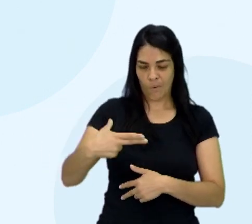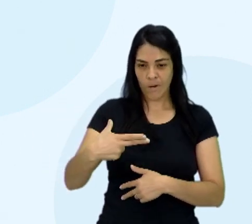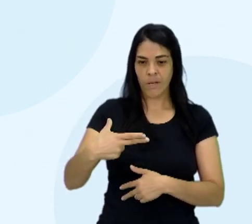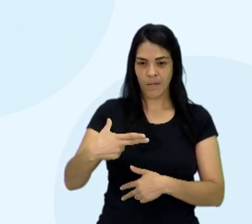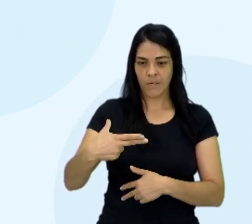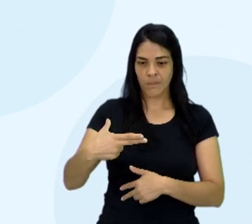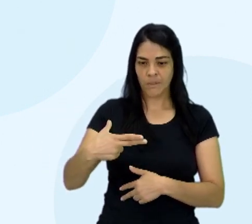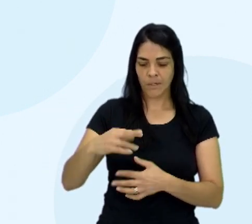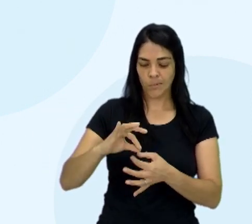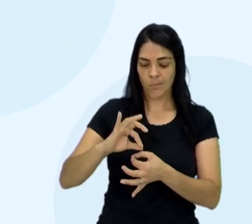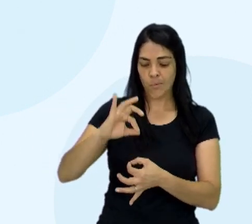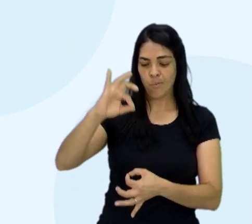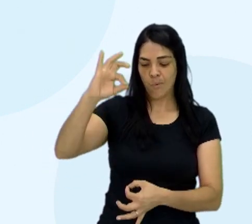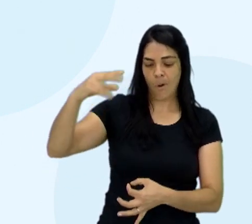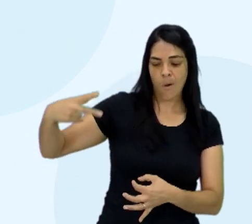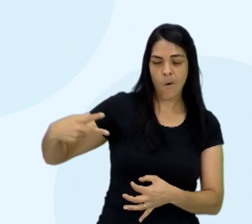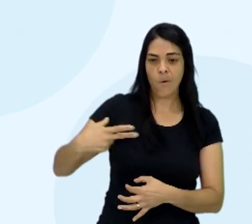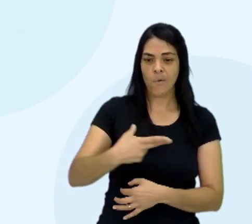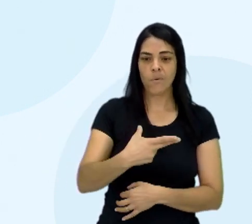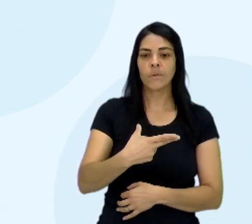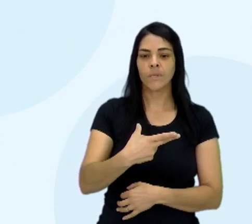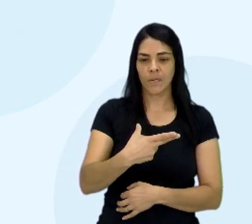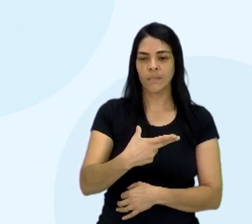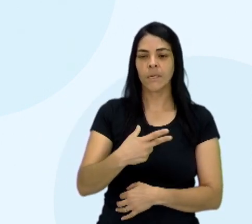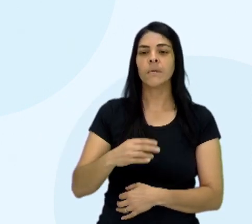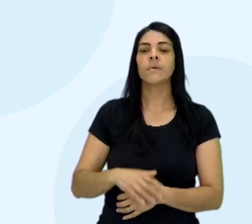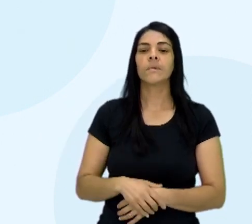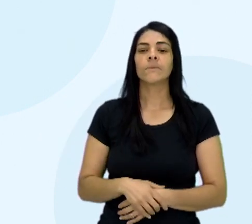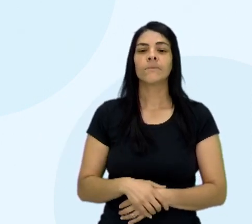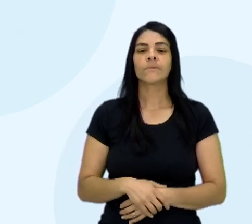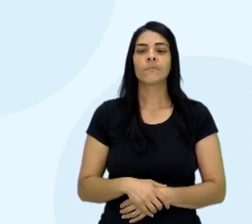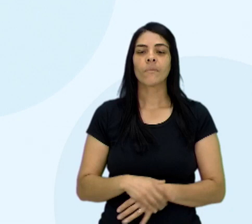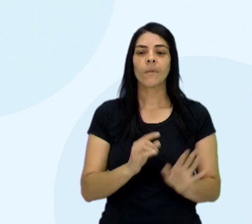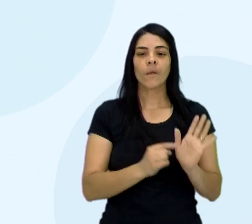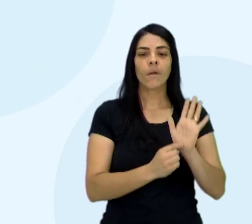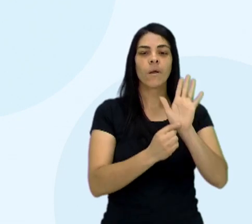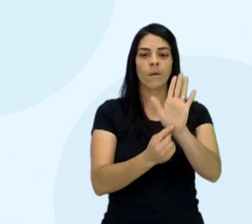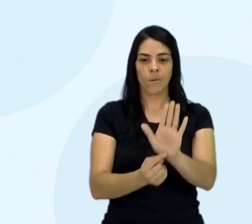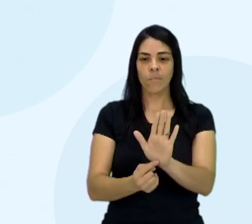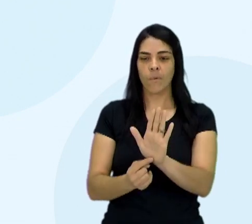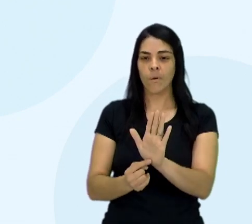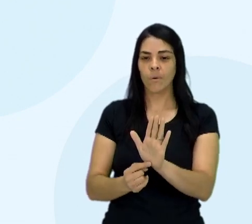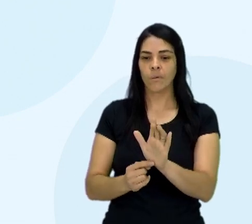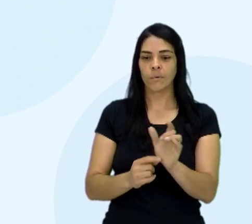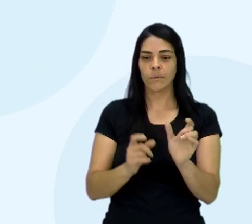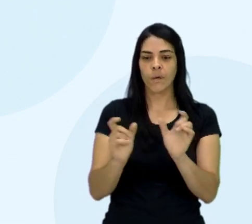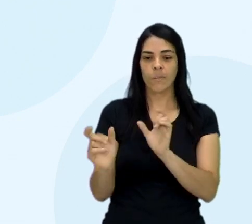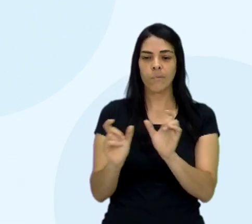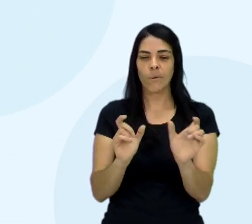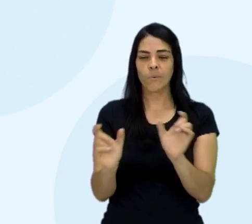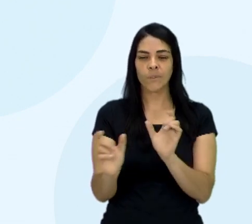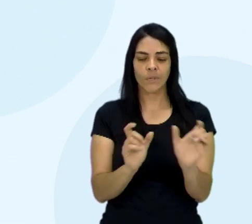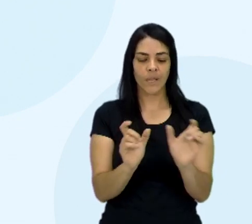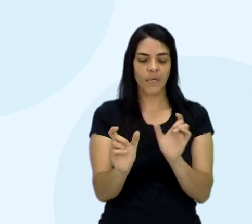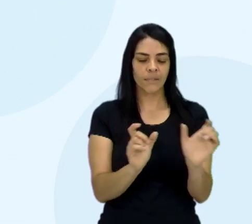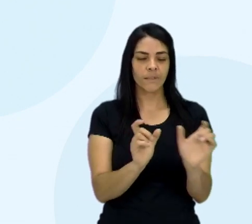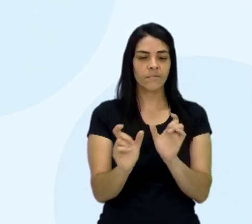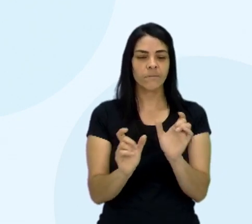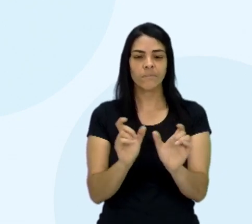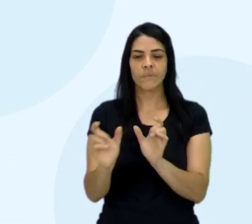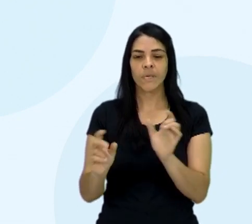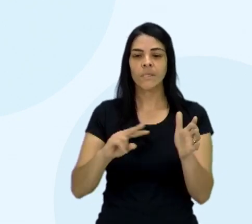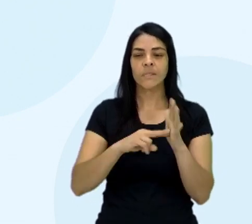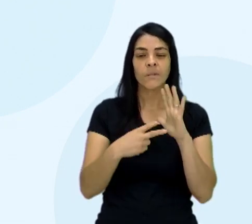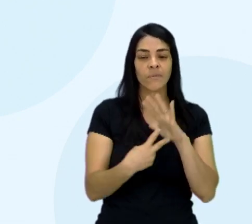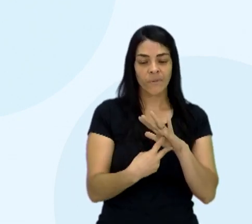dizer, cortando elas, vão determinar segmentos proporcionais. Segmentos proporcionais quer